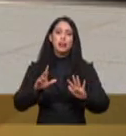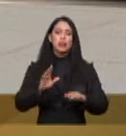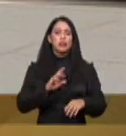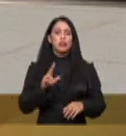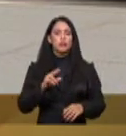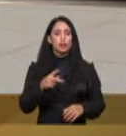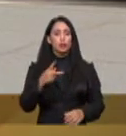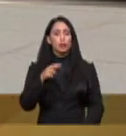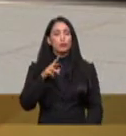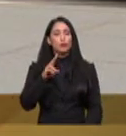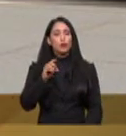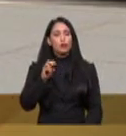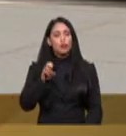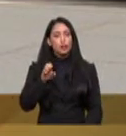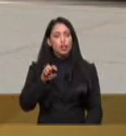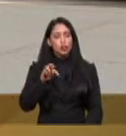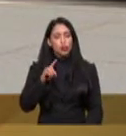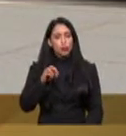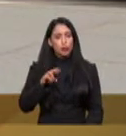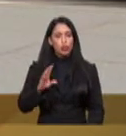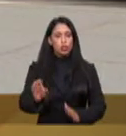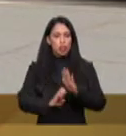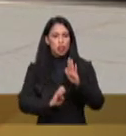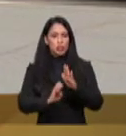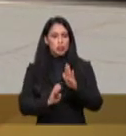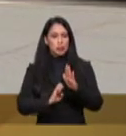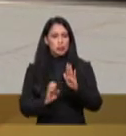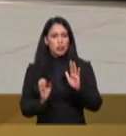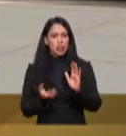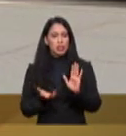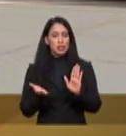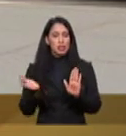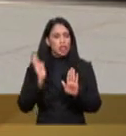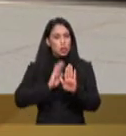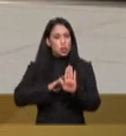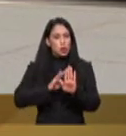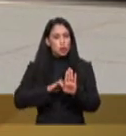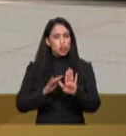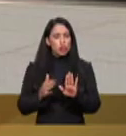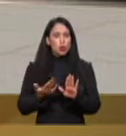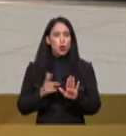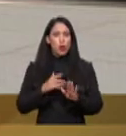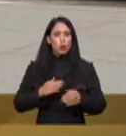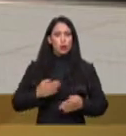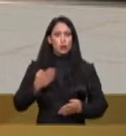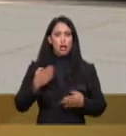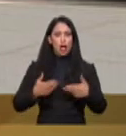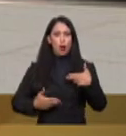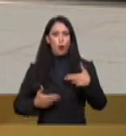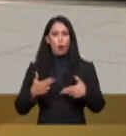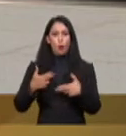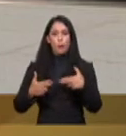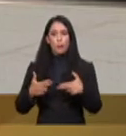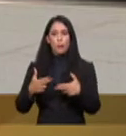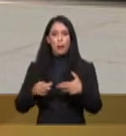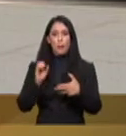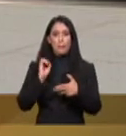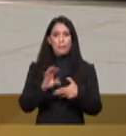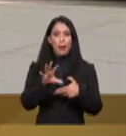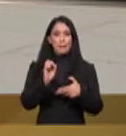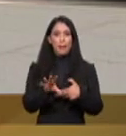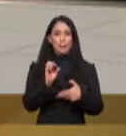provedor, o que coíbe a ação de empresas que clandestinamente poderiam utilizar robôs programados para efetuar esses